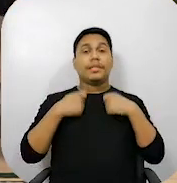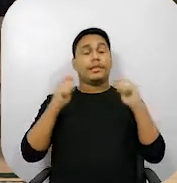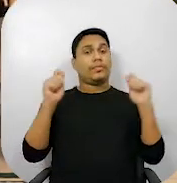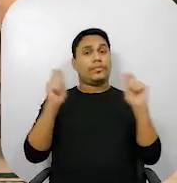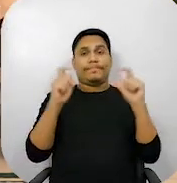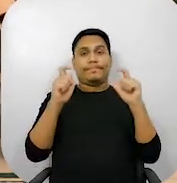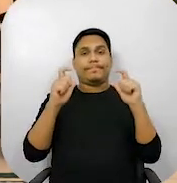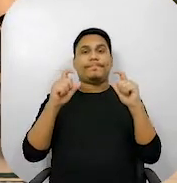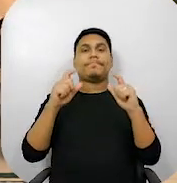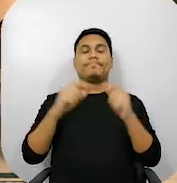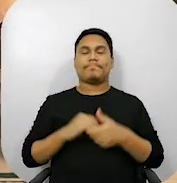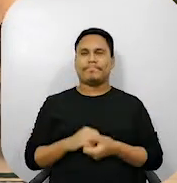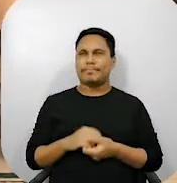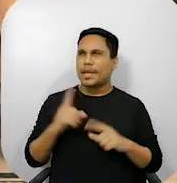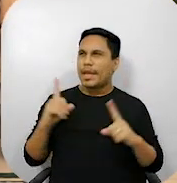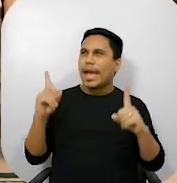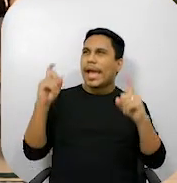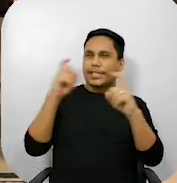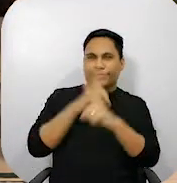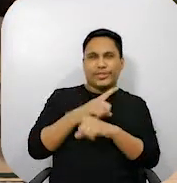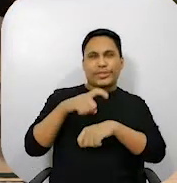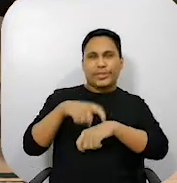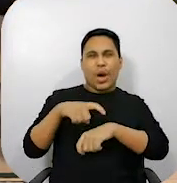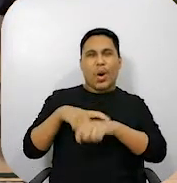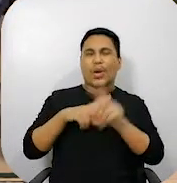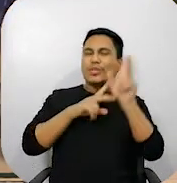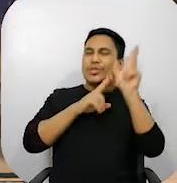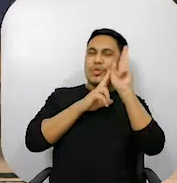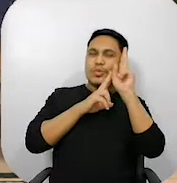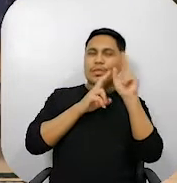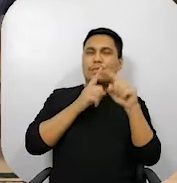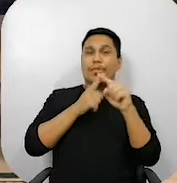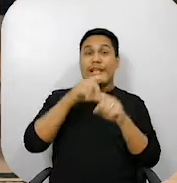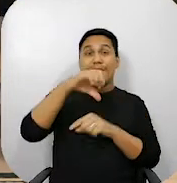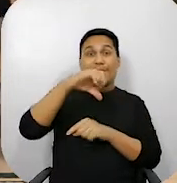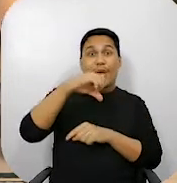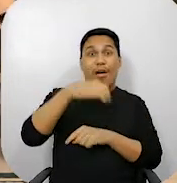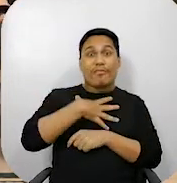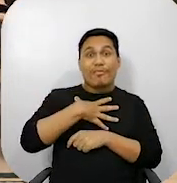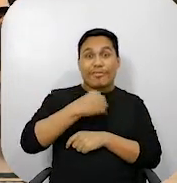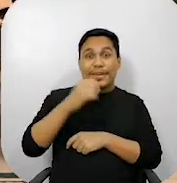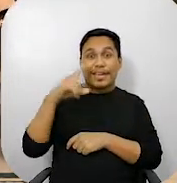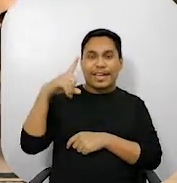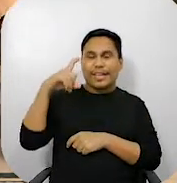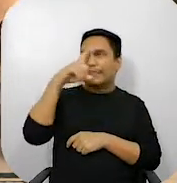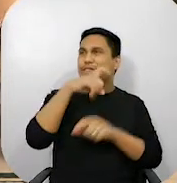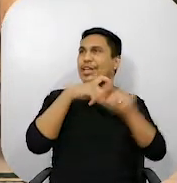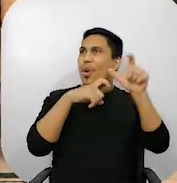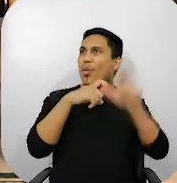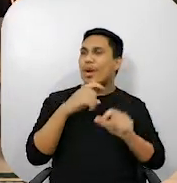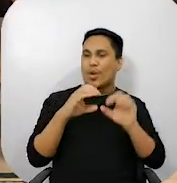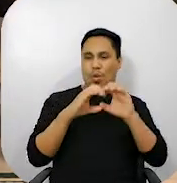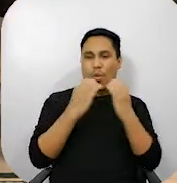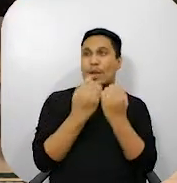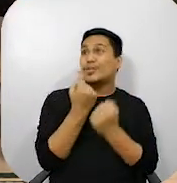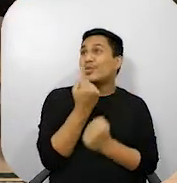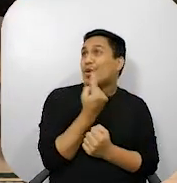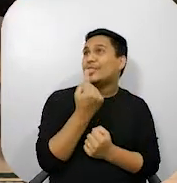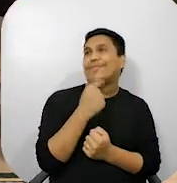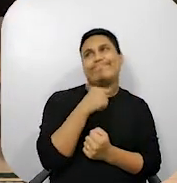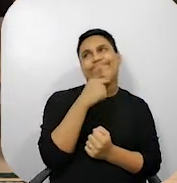muita coisa a ver com isso é difícil até na hora de dormir né porque eu falei com nove filhos é difícil alguém tem um quarto sozinho é